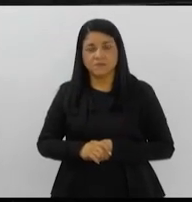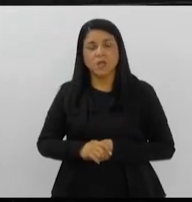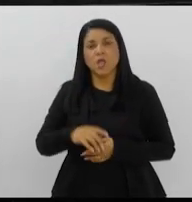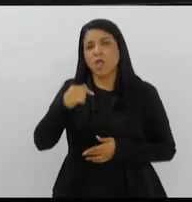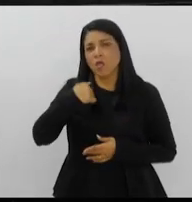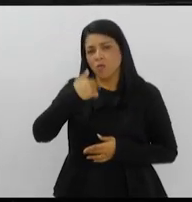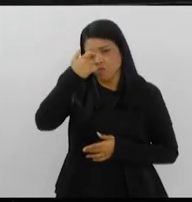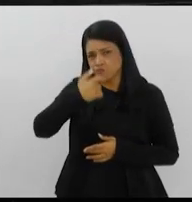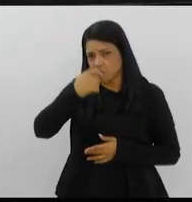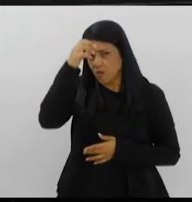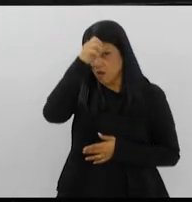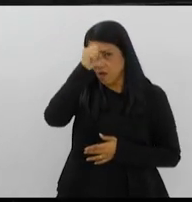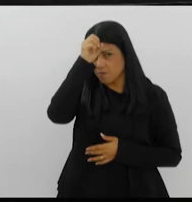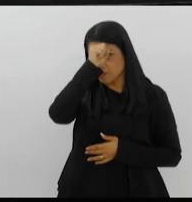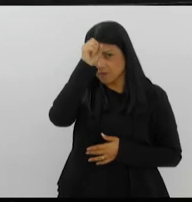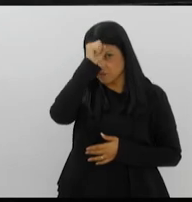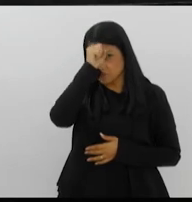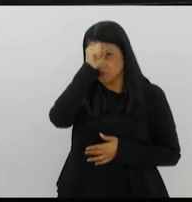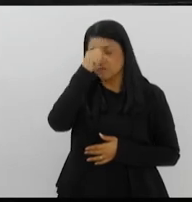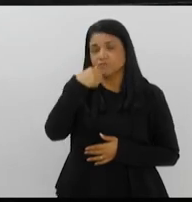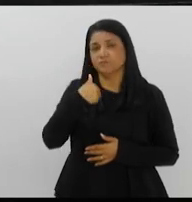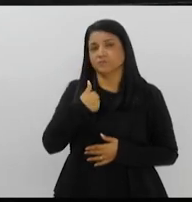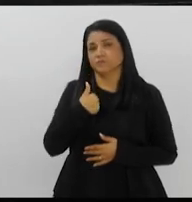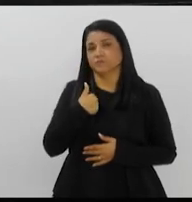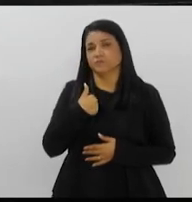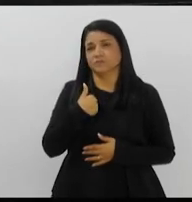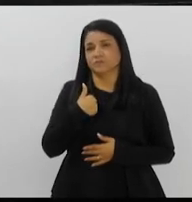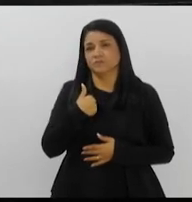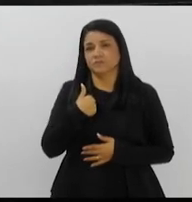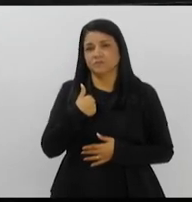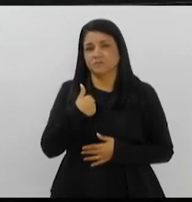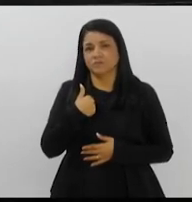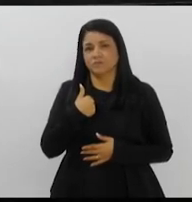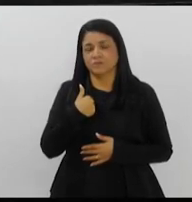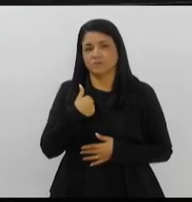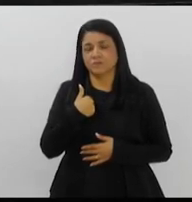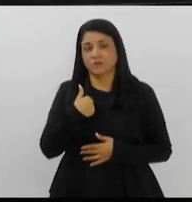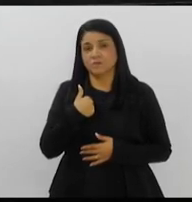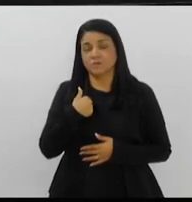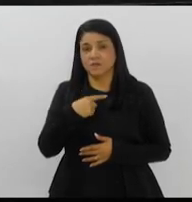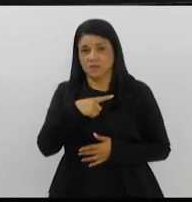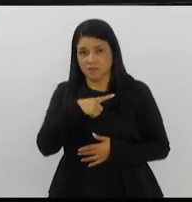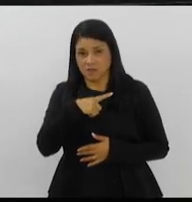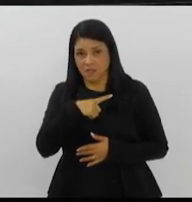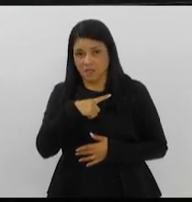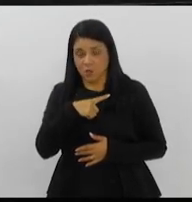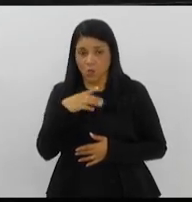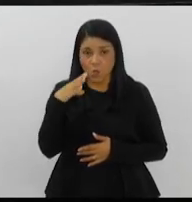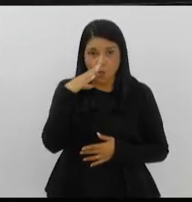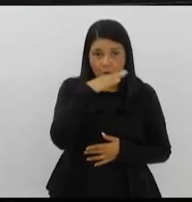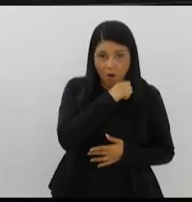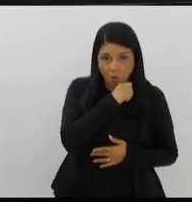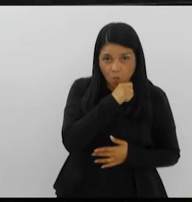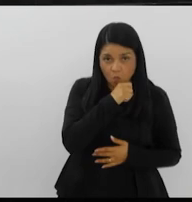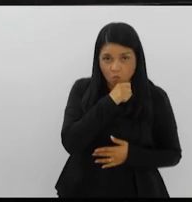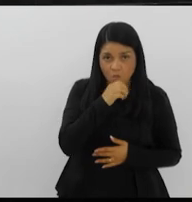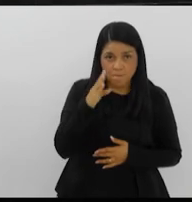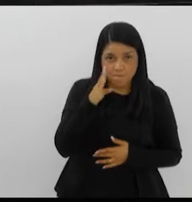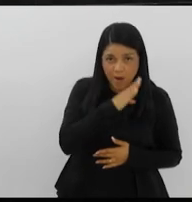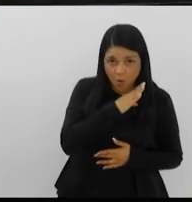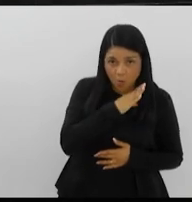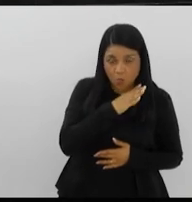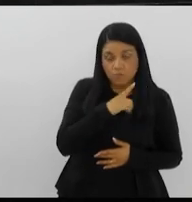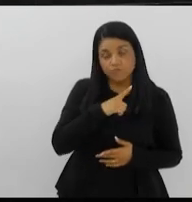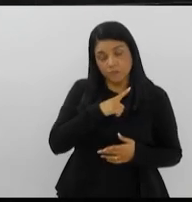aprendi com a dialética, senhora presidente, que para existir o mal, tem que existir